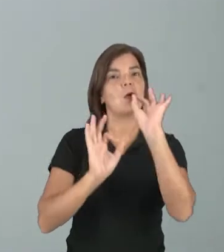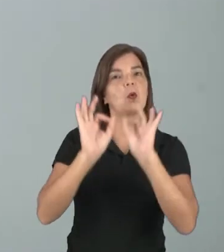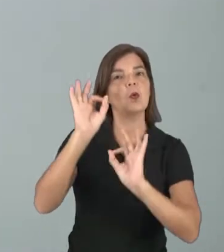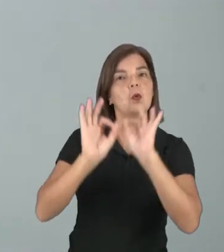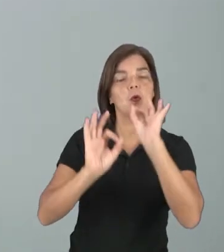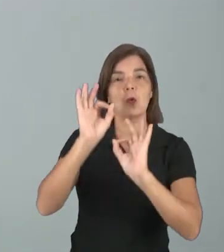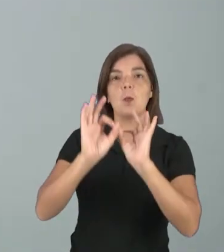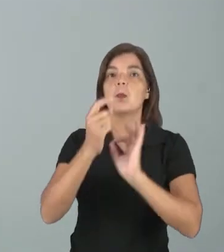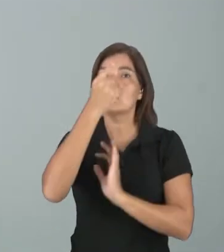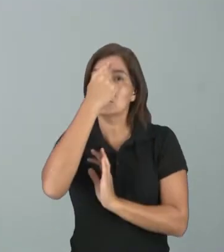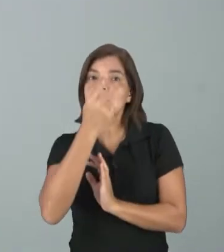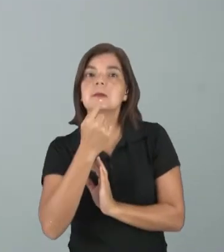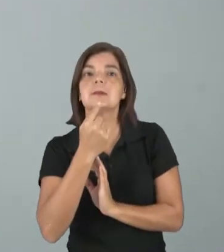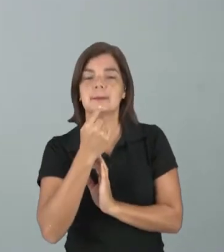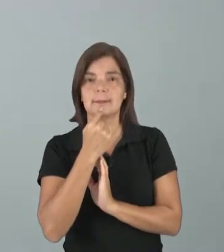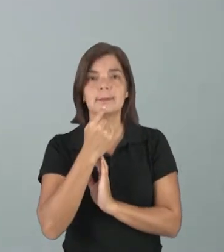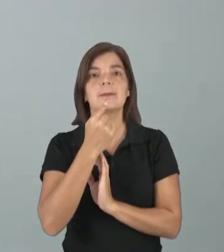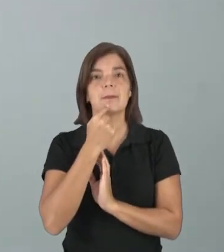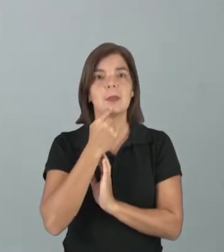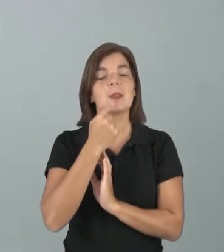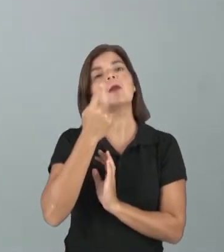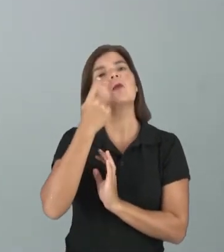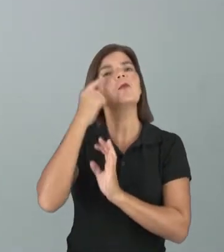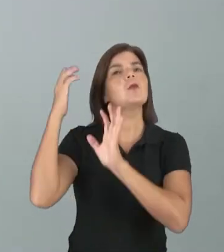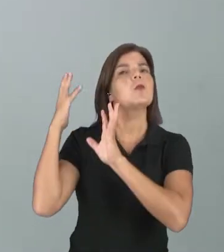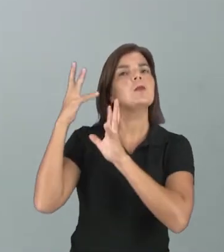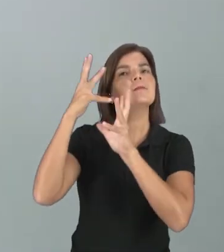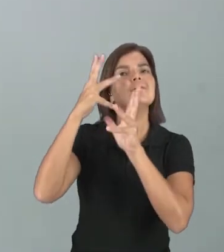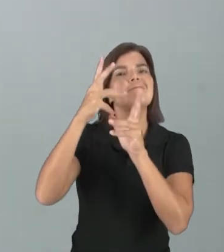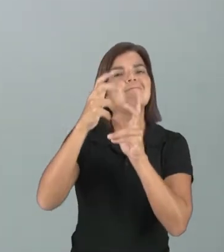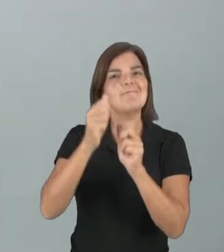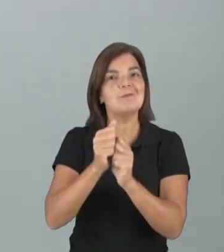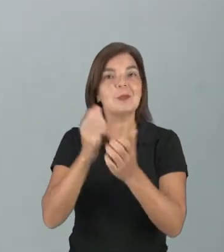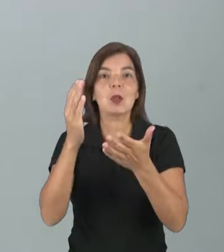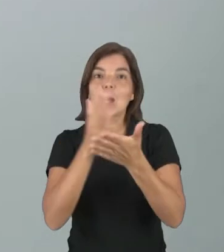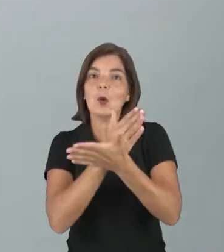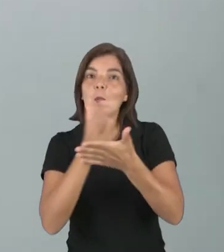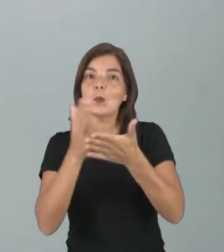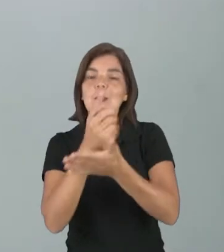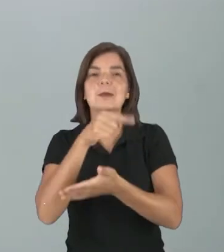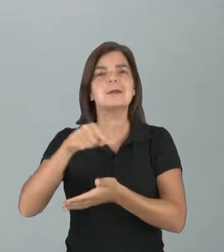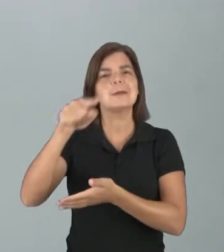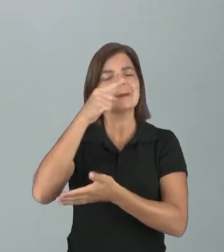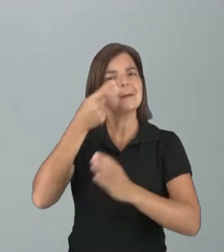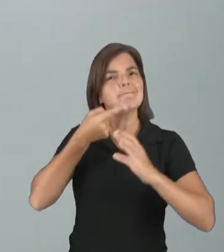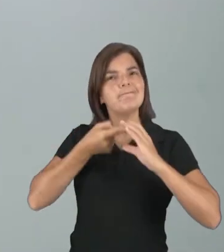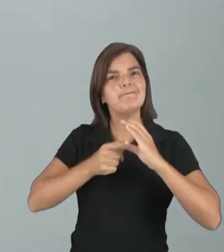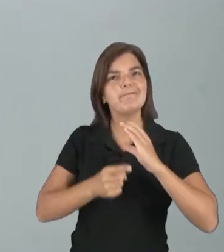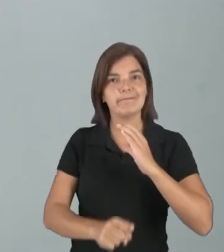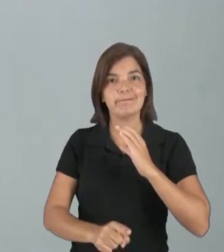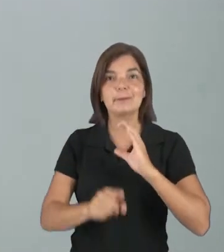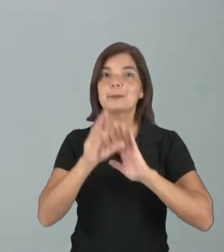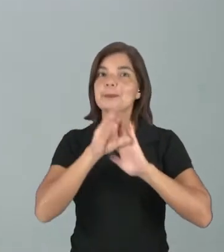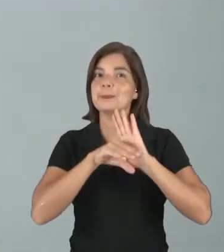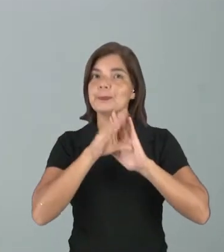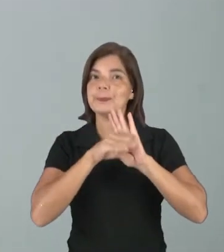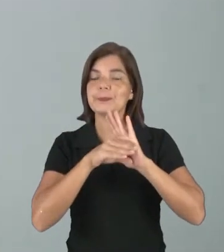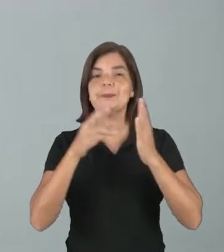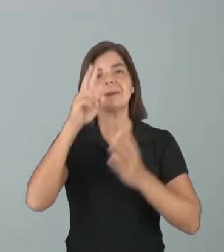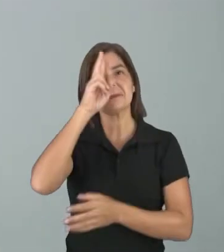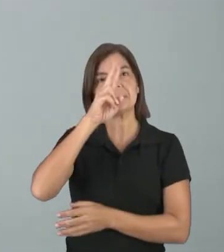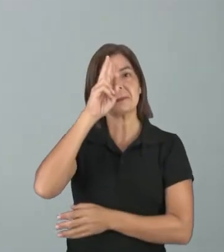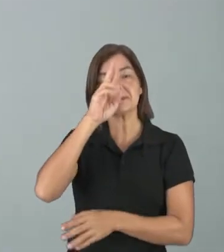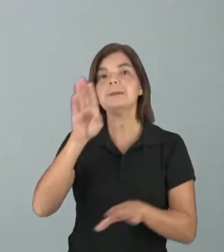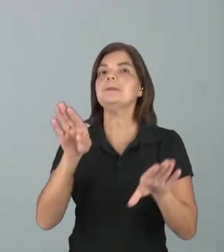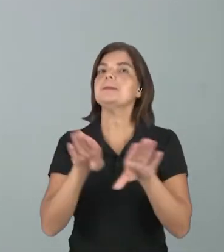feita por símbolos e esses símbolos nós vamos relembrar aqui alguns deles e vamos aprofundar nesse conteúdo